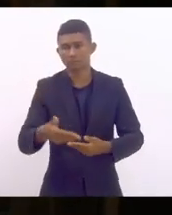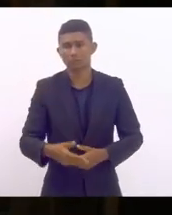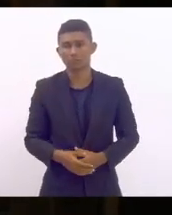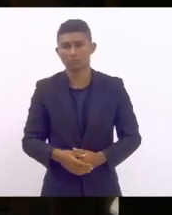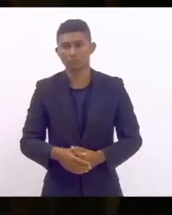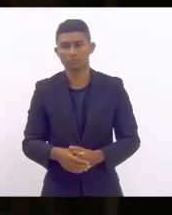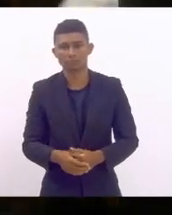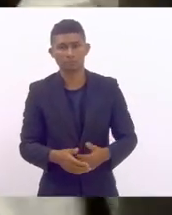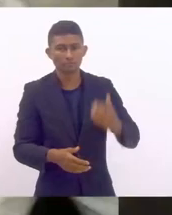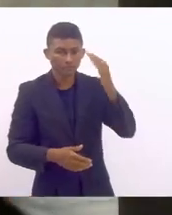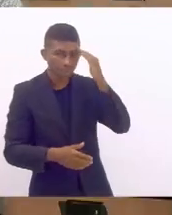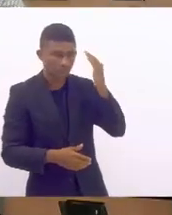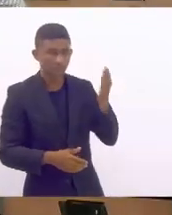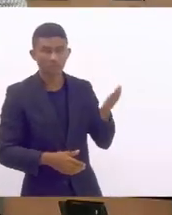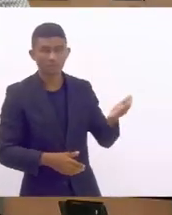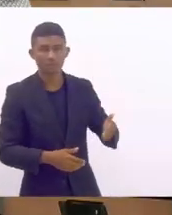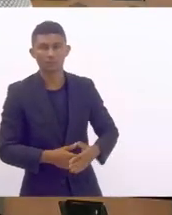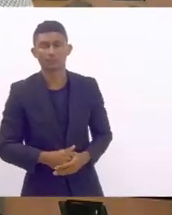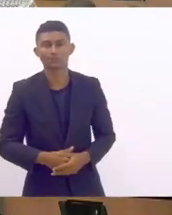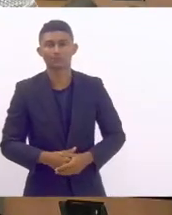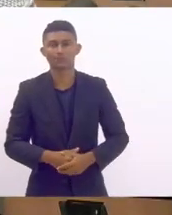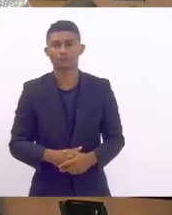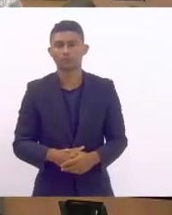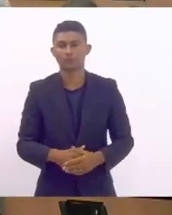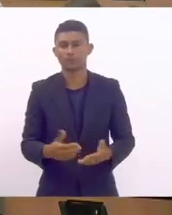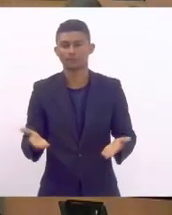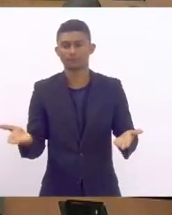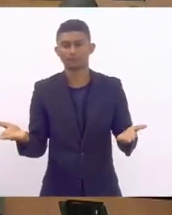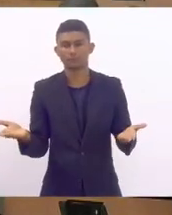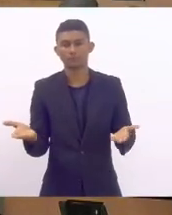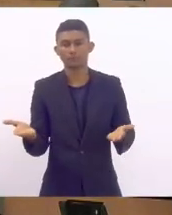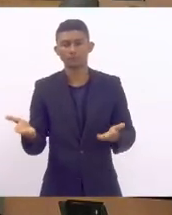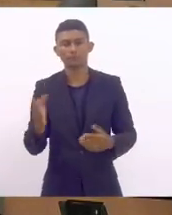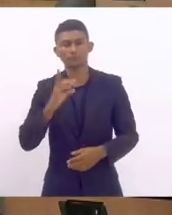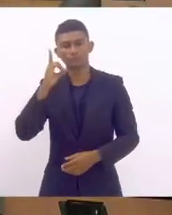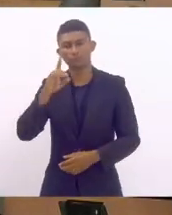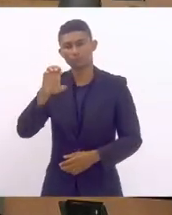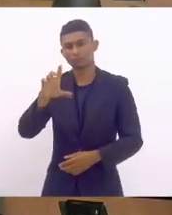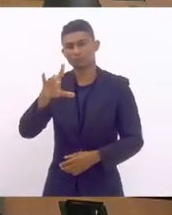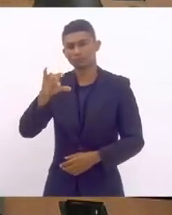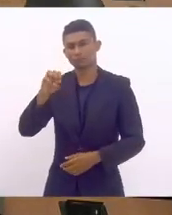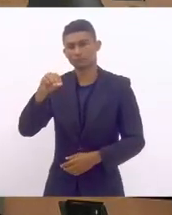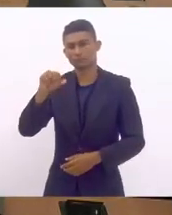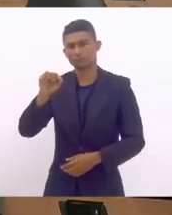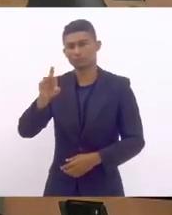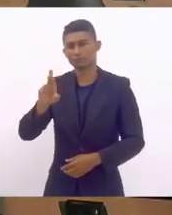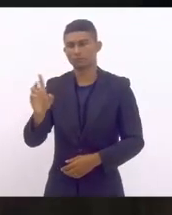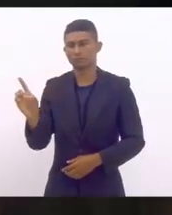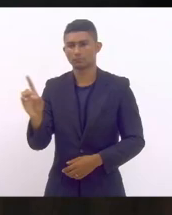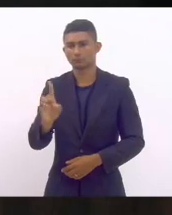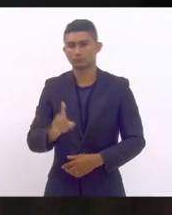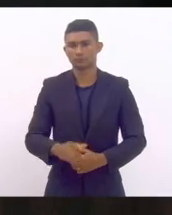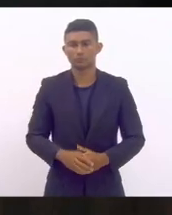um obrigado Igor ó o ouvido agora Deputado Aliomar a